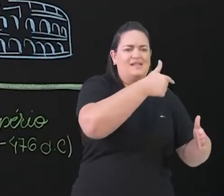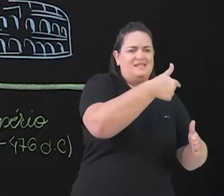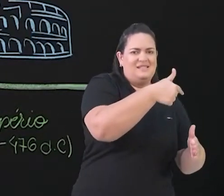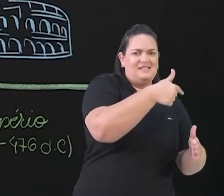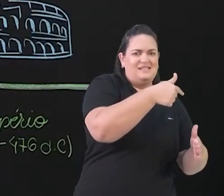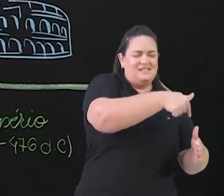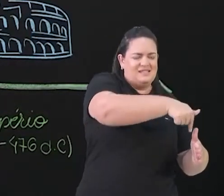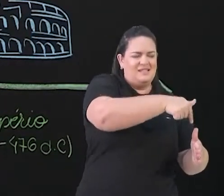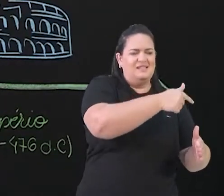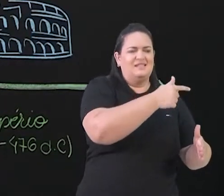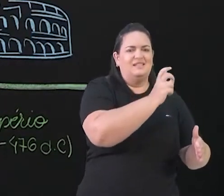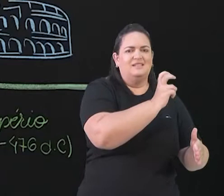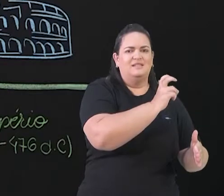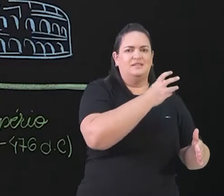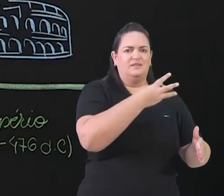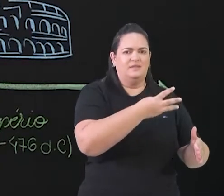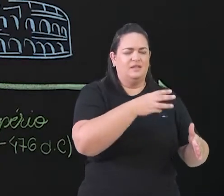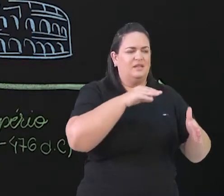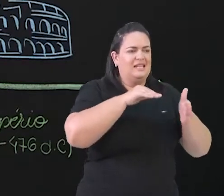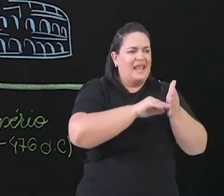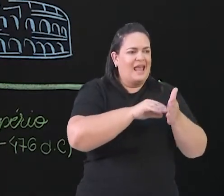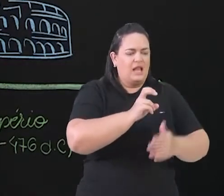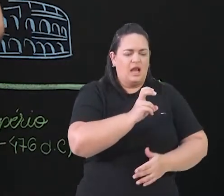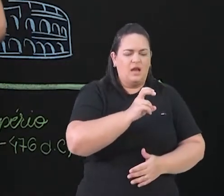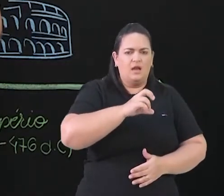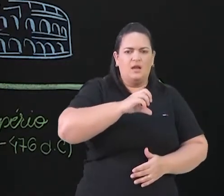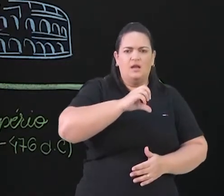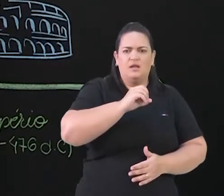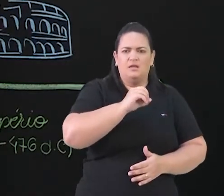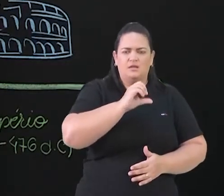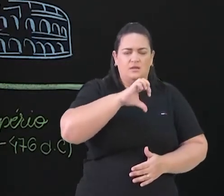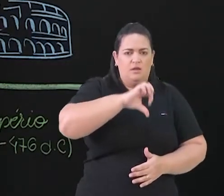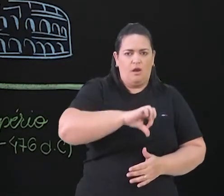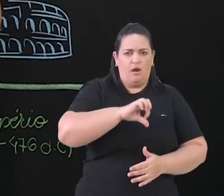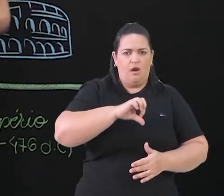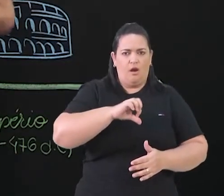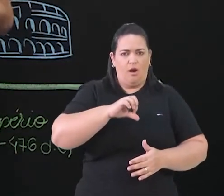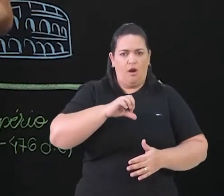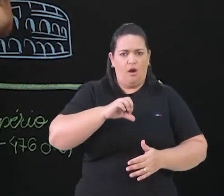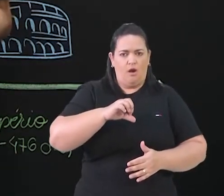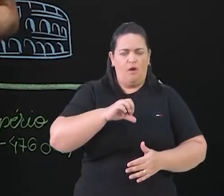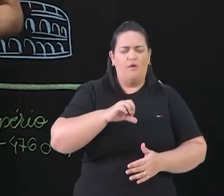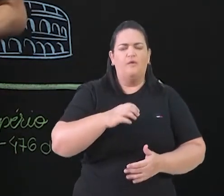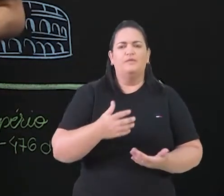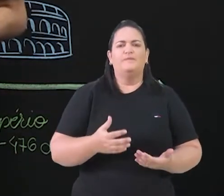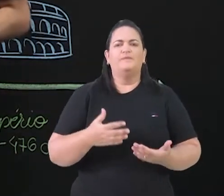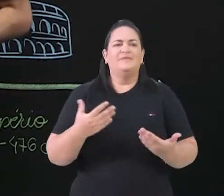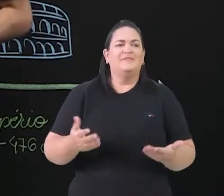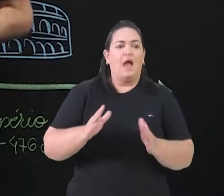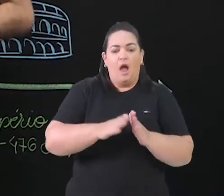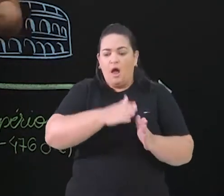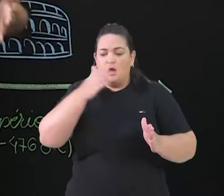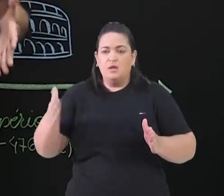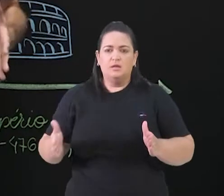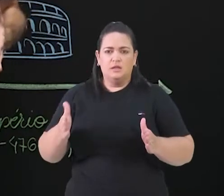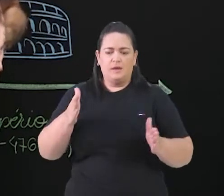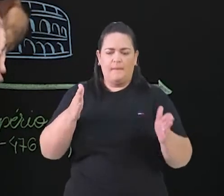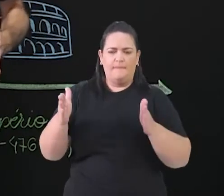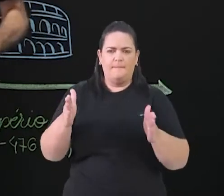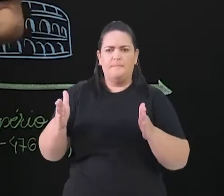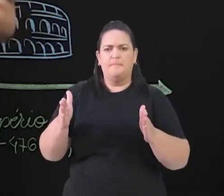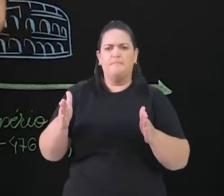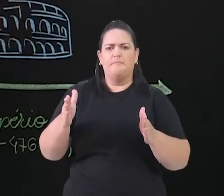753 até 509 a.C. Na sequência, houve um período republicano, onde Roma foi governada